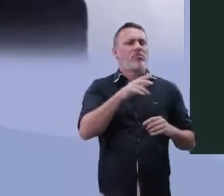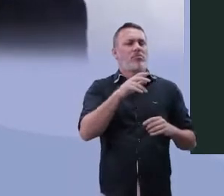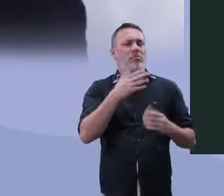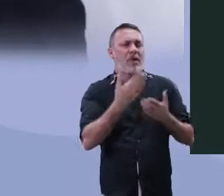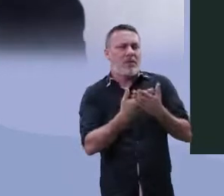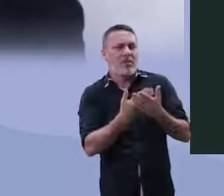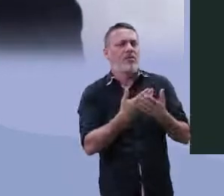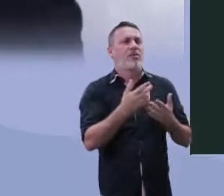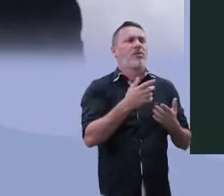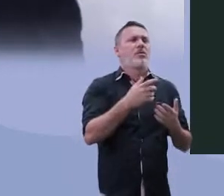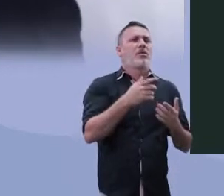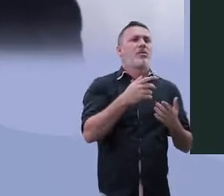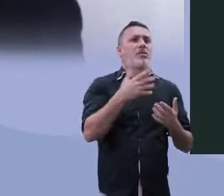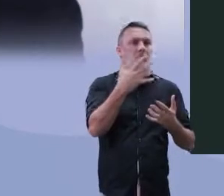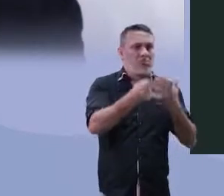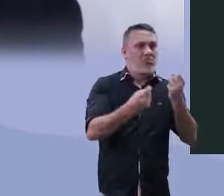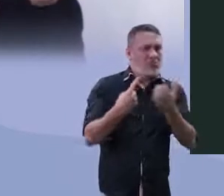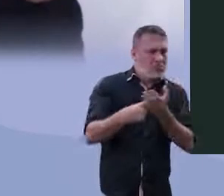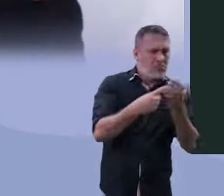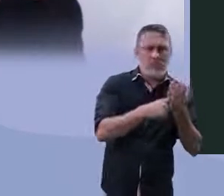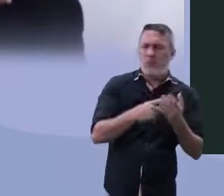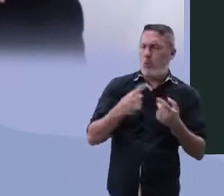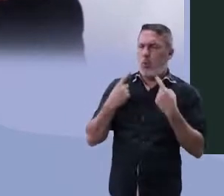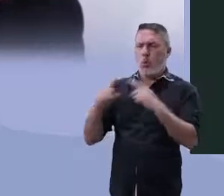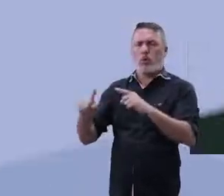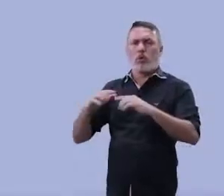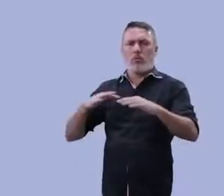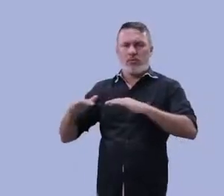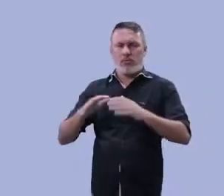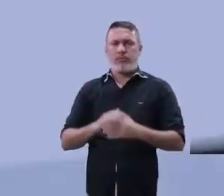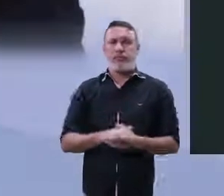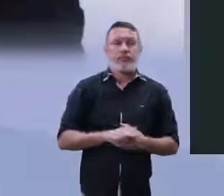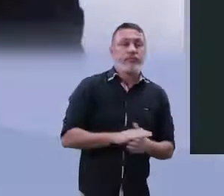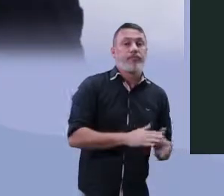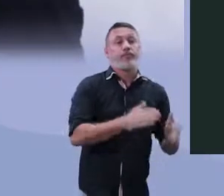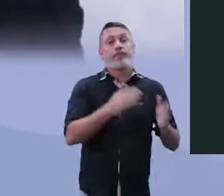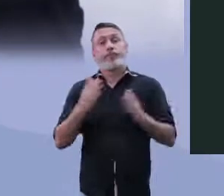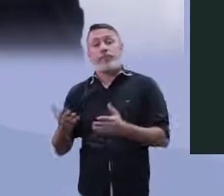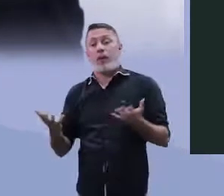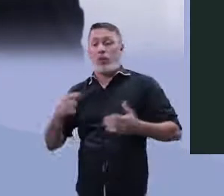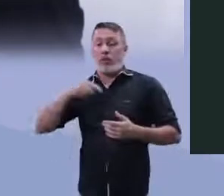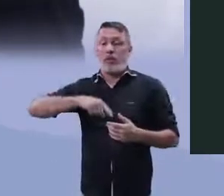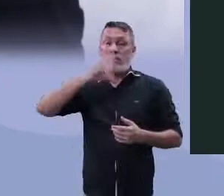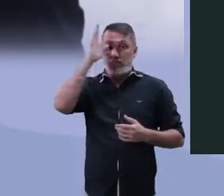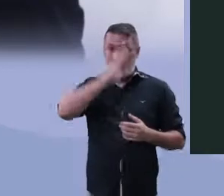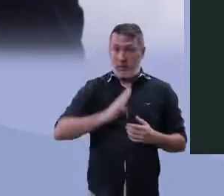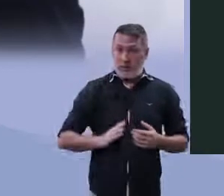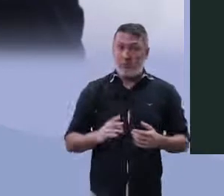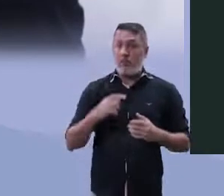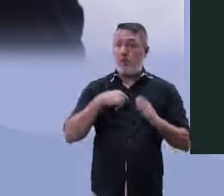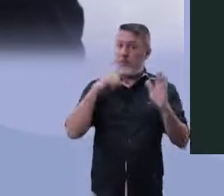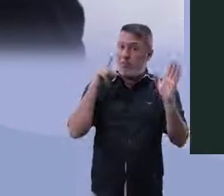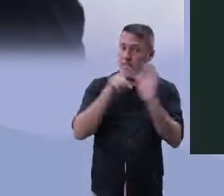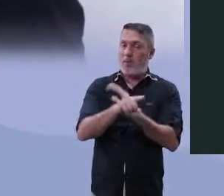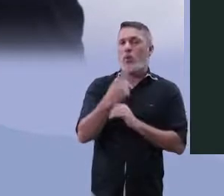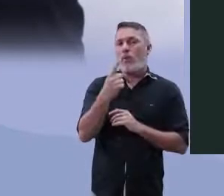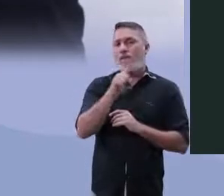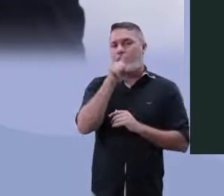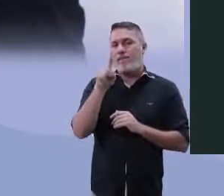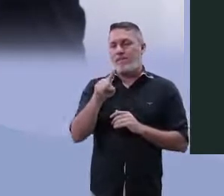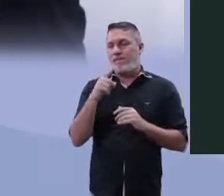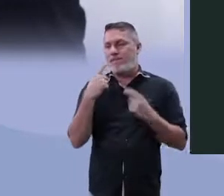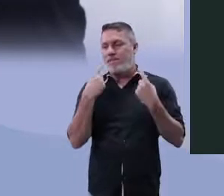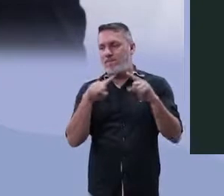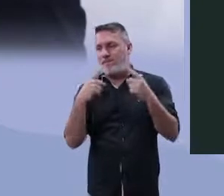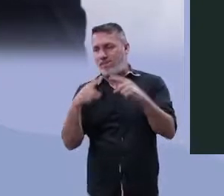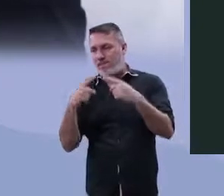da sociedade, foram às ruas e colocaram esse modelo em xeque. E aí entramos com o Brasil, né? E eu faço uma pergunta que ela é